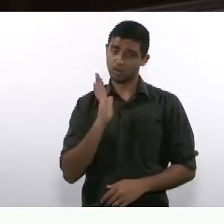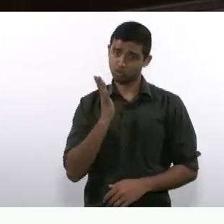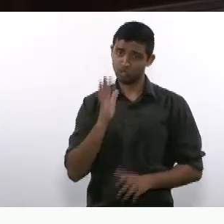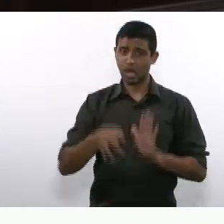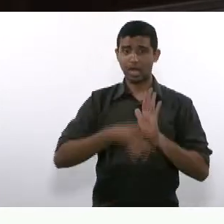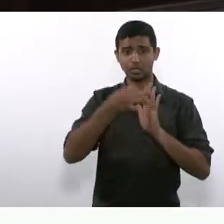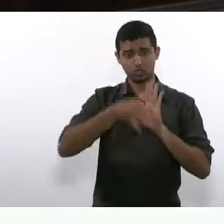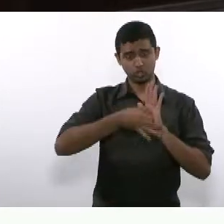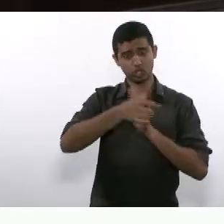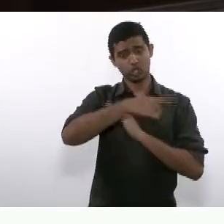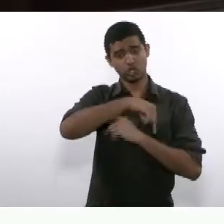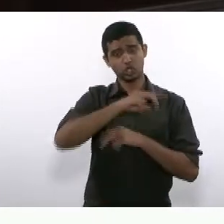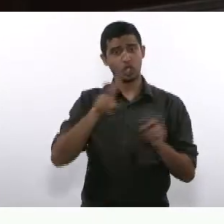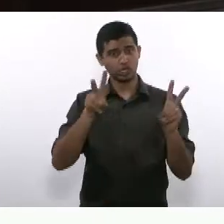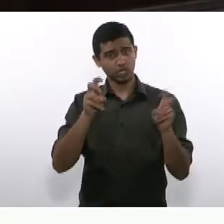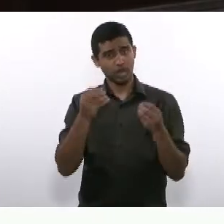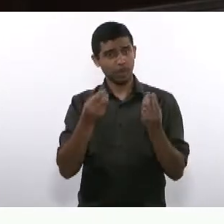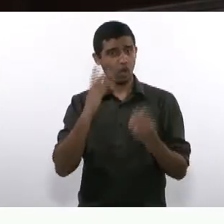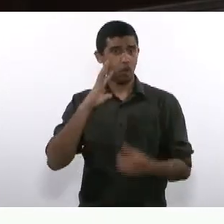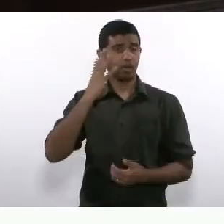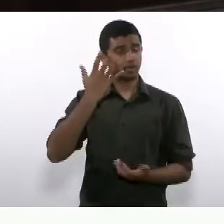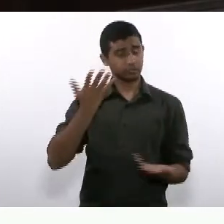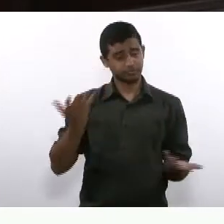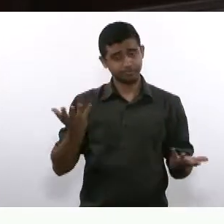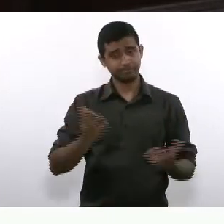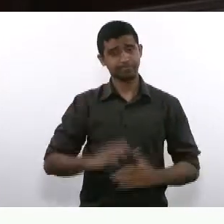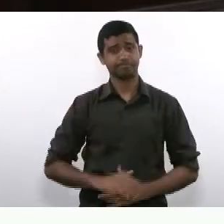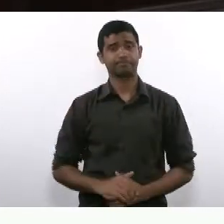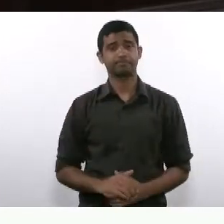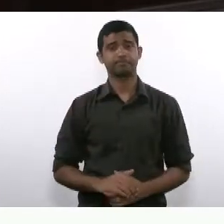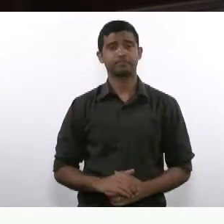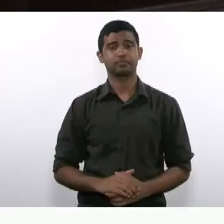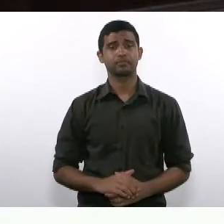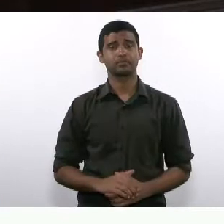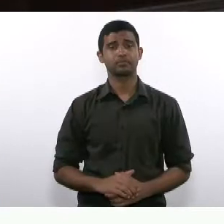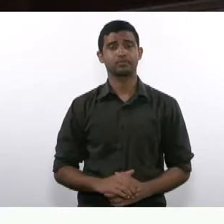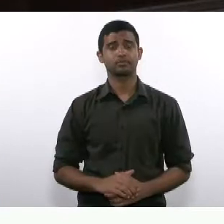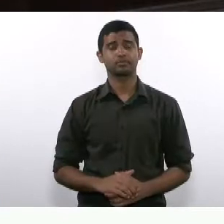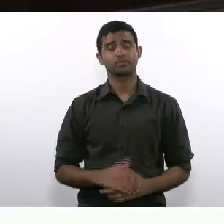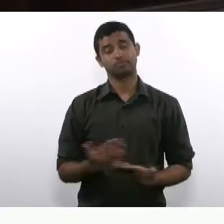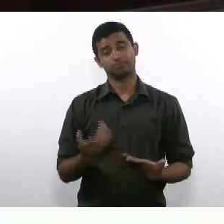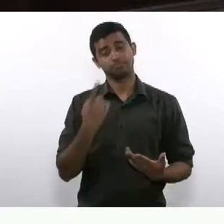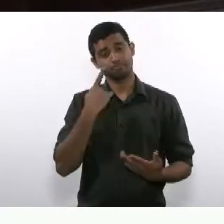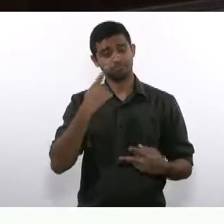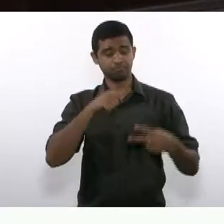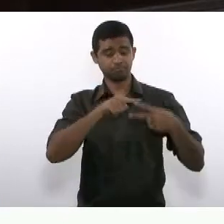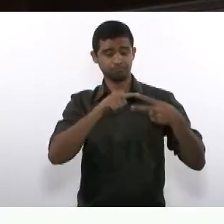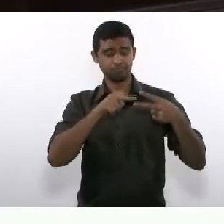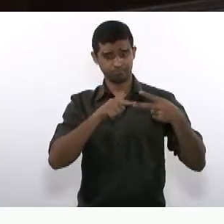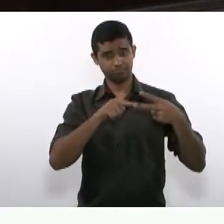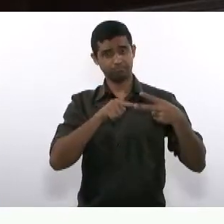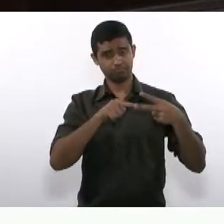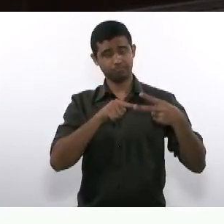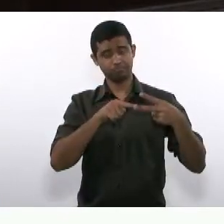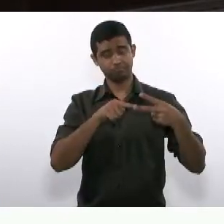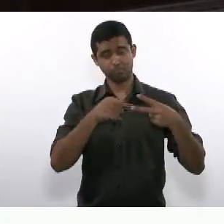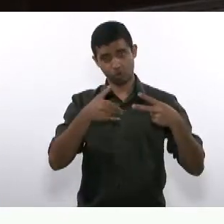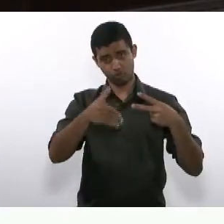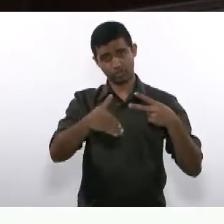proceder com esse tema. Né? Bom, então, essas duas questões